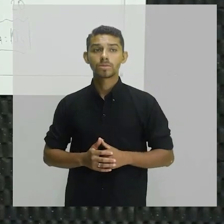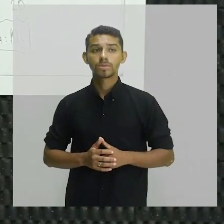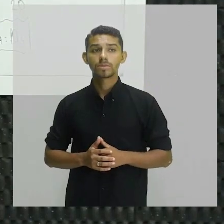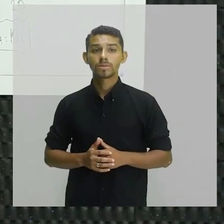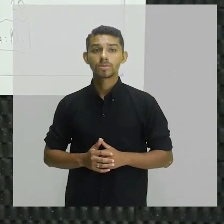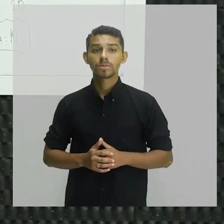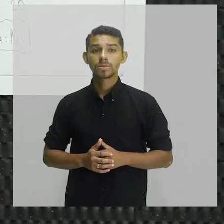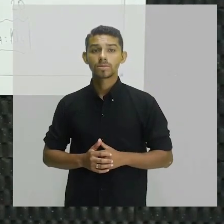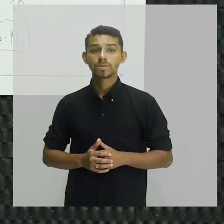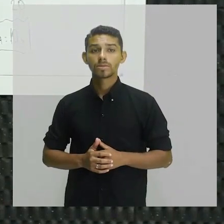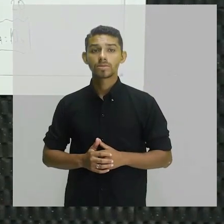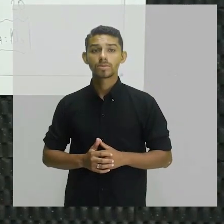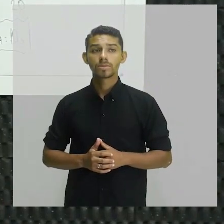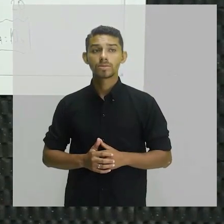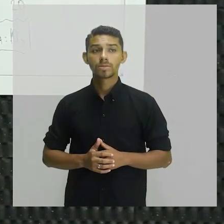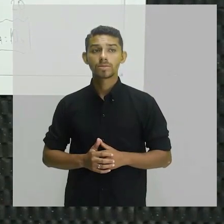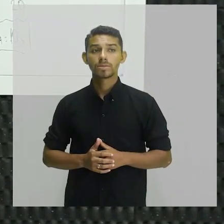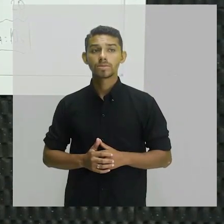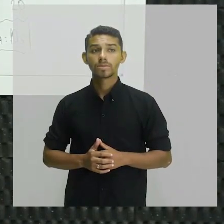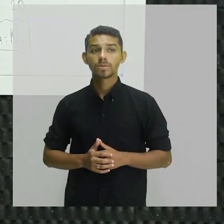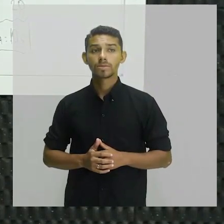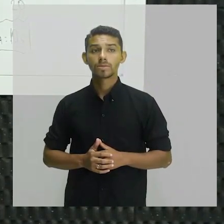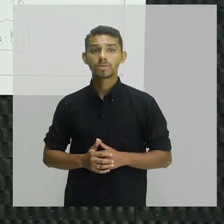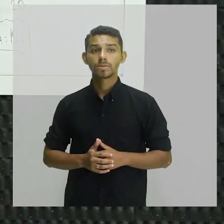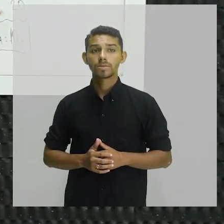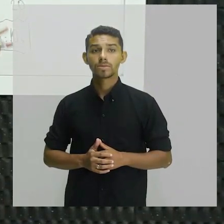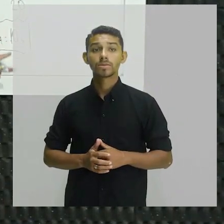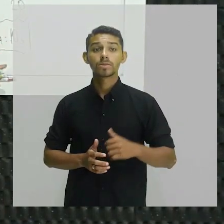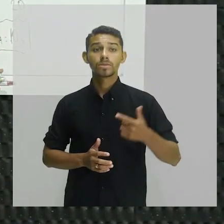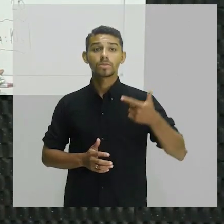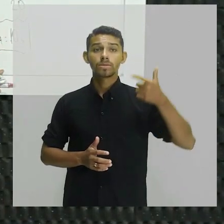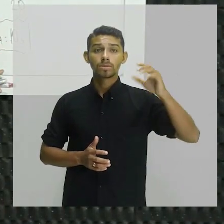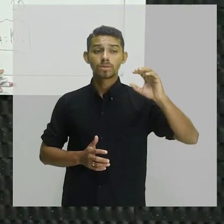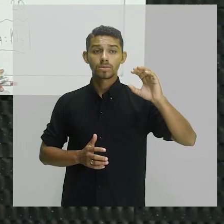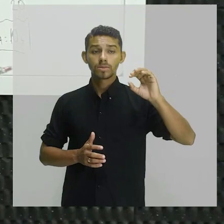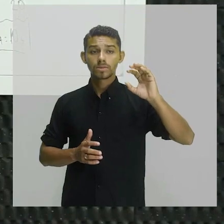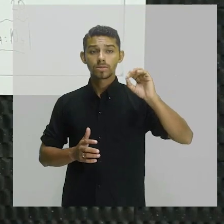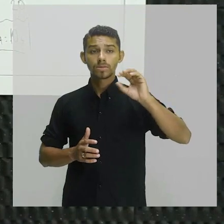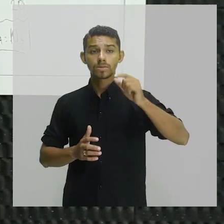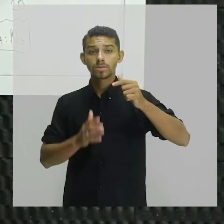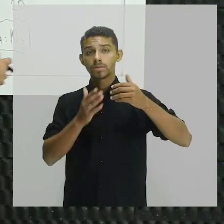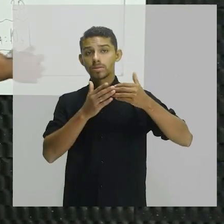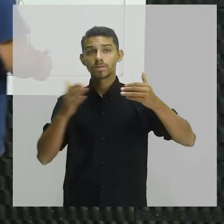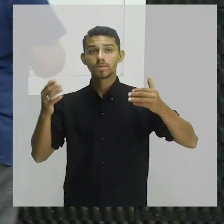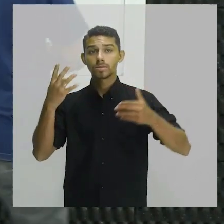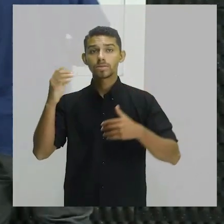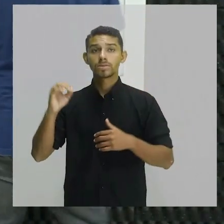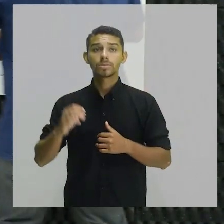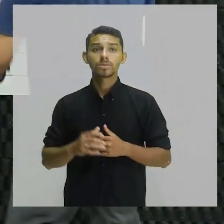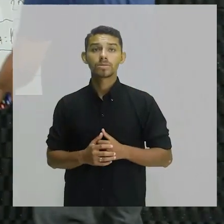até o 200. E dos 200 até o 400 em 10 segundos. Então vamos